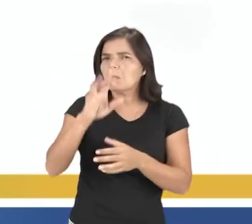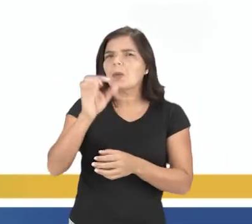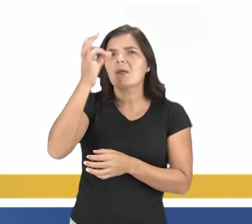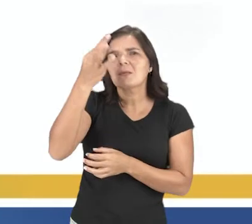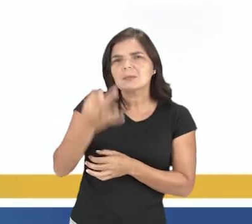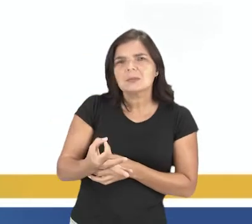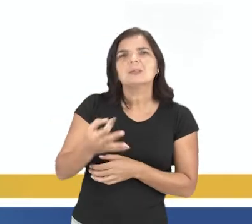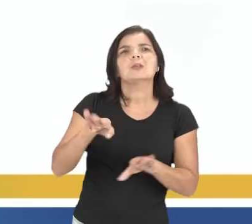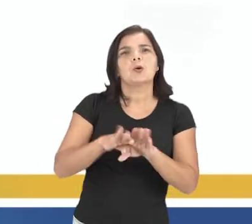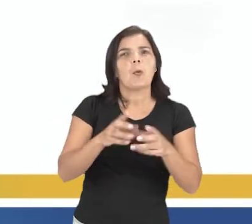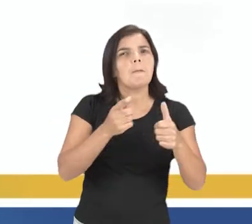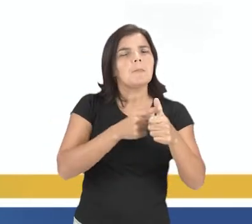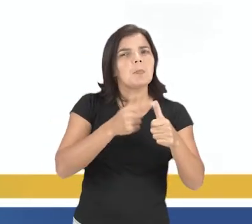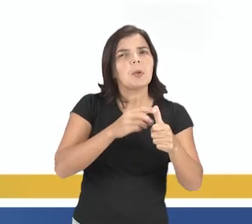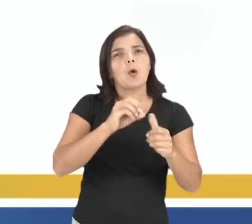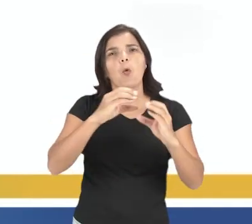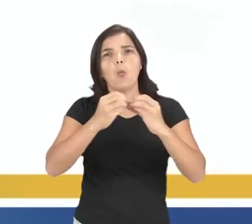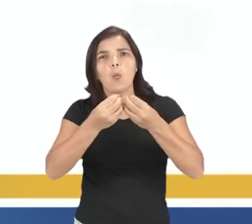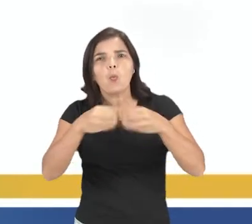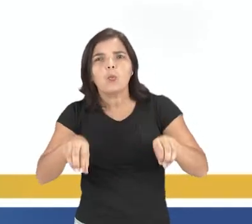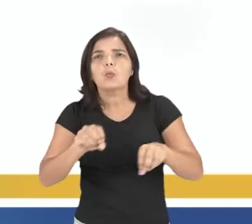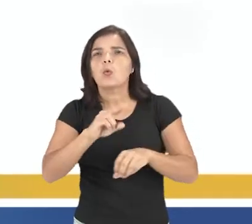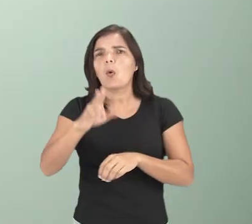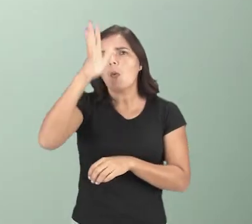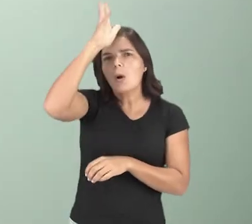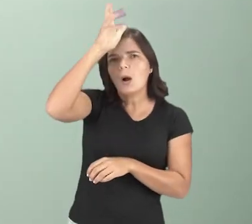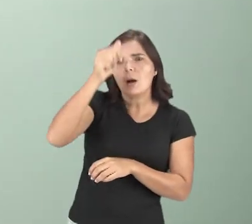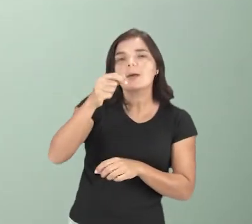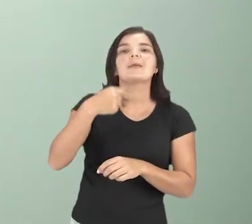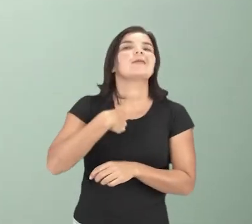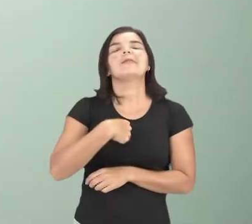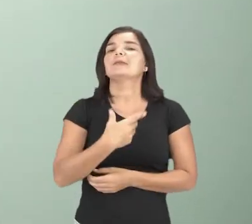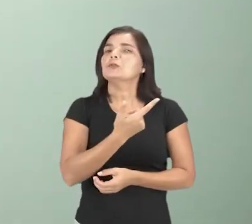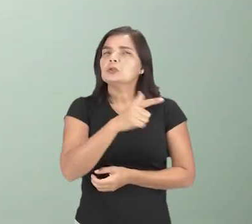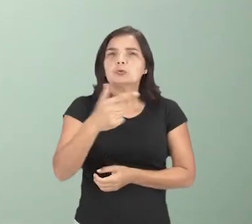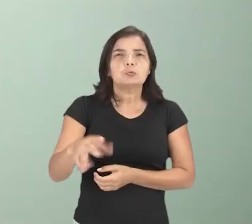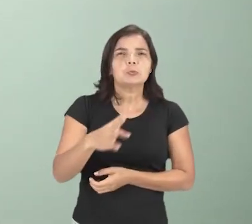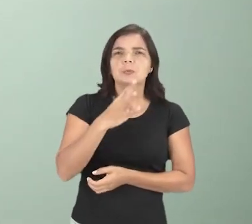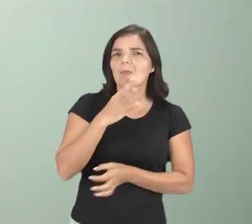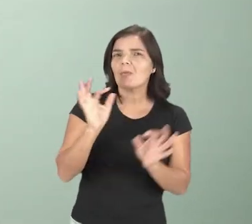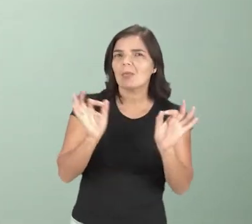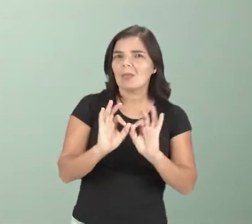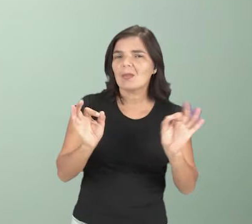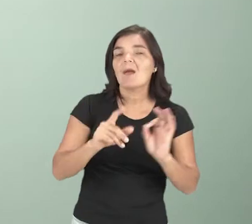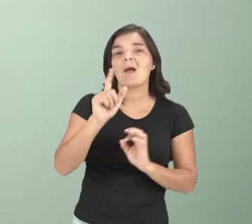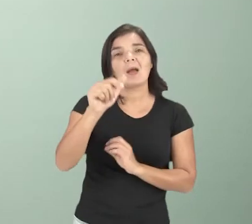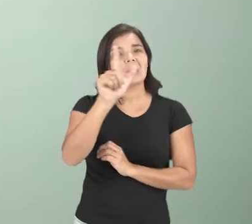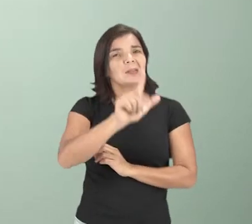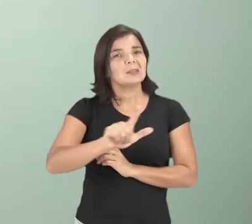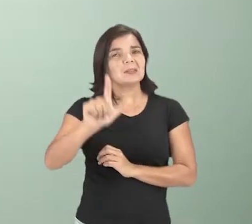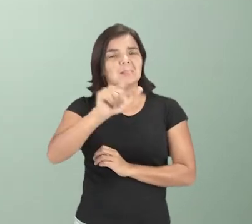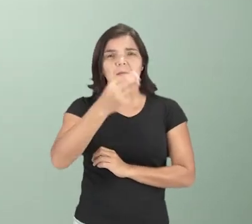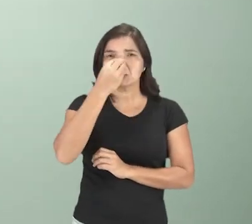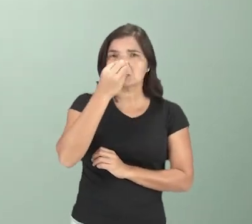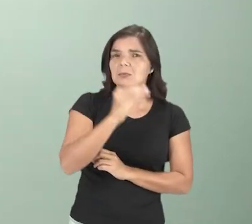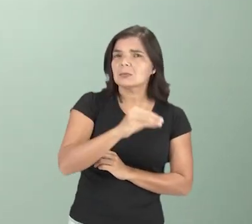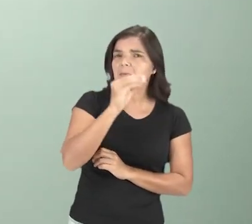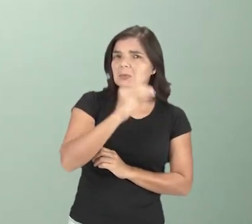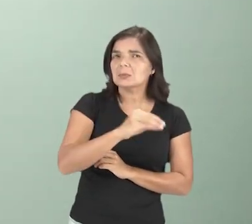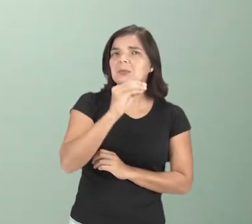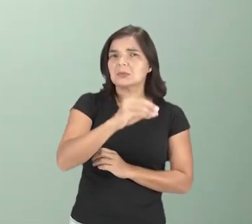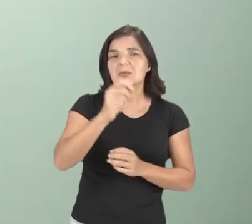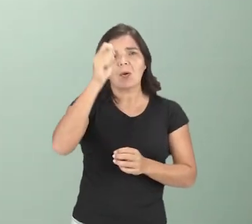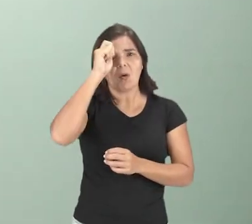direito quem veio primeiro, o ovo ou a galinha. Então veja que é uma literatura que não tinha reconhecimento. Era uma literatura que era desprezada em meio a